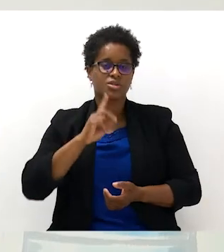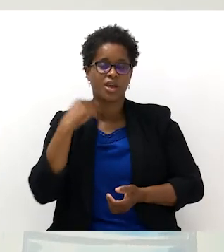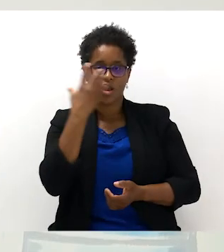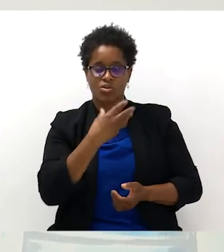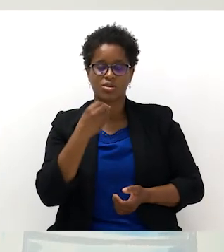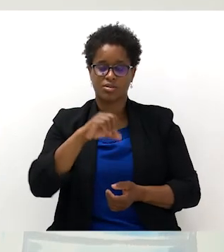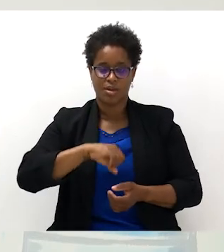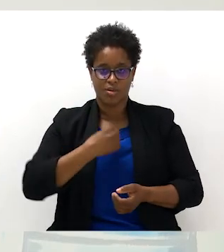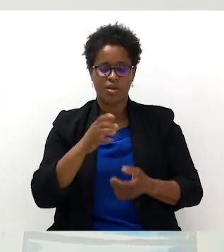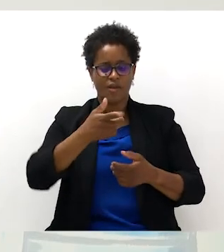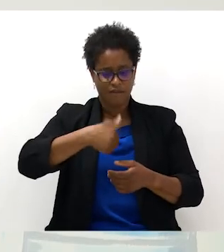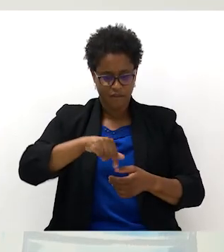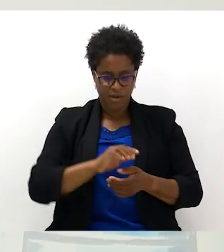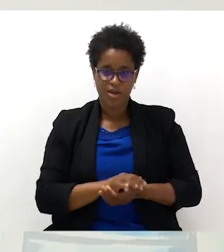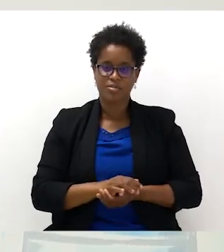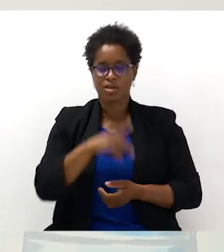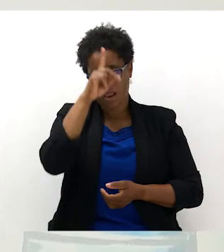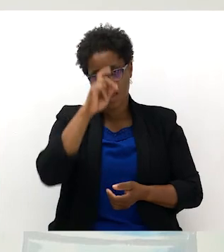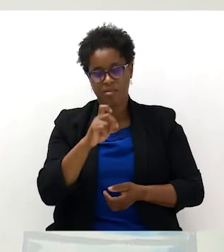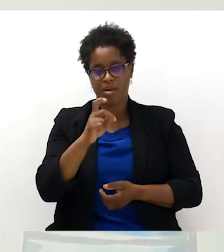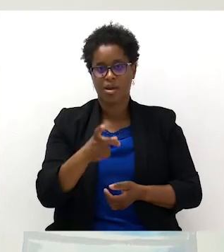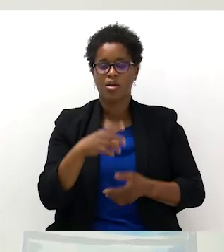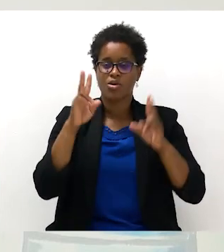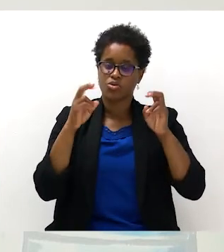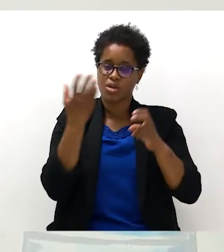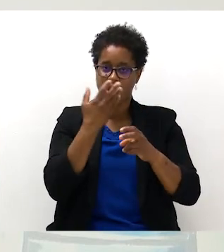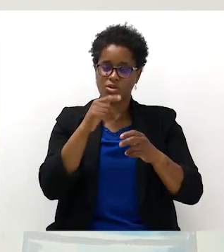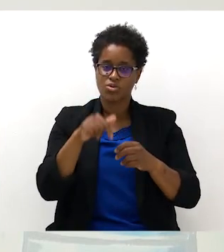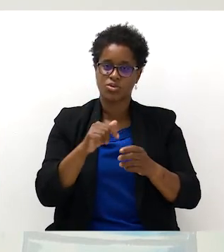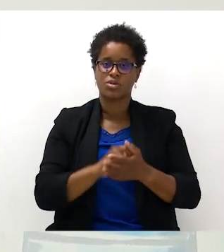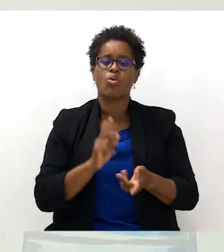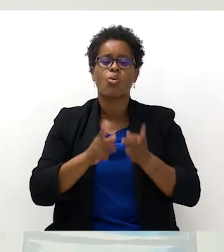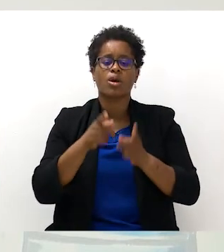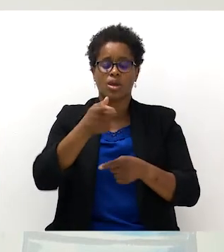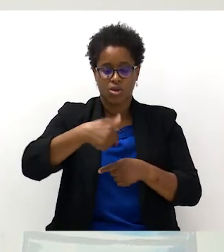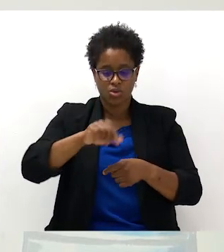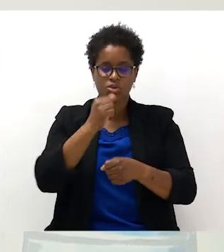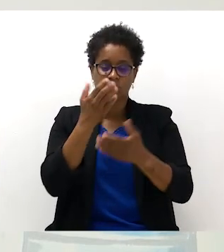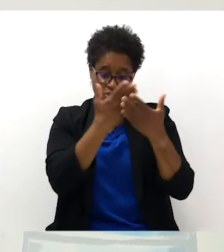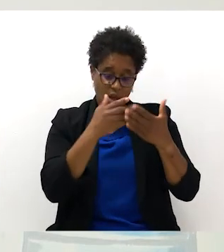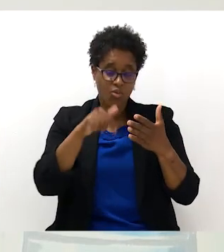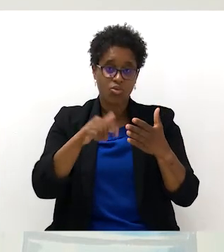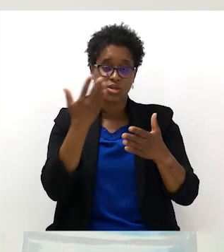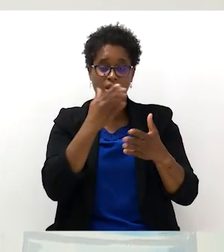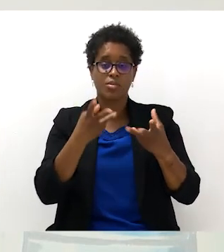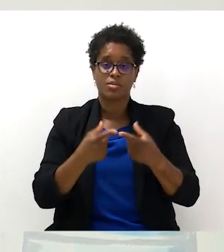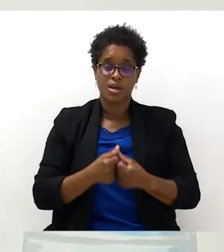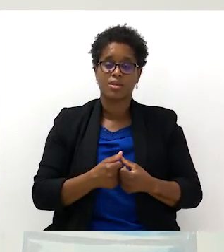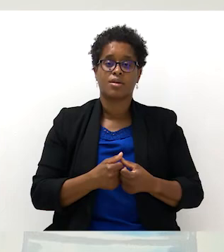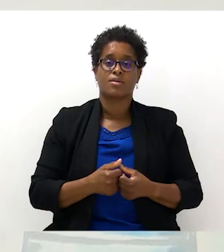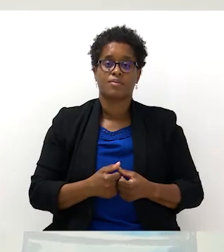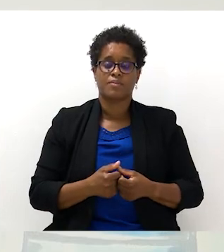alunas, vamos recordar o assunto da aula de hoje. O que é que nós tivemos a estudar hoje na aula de